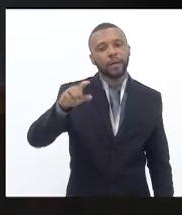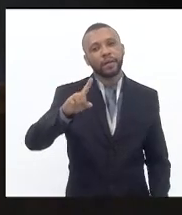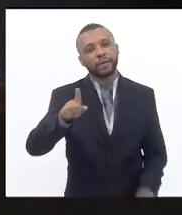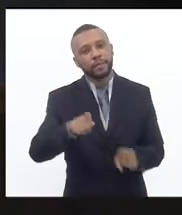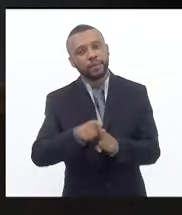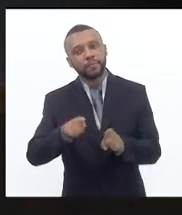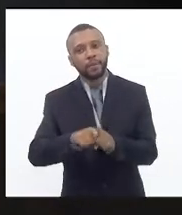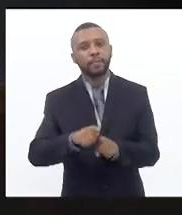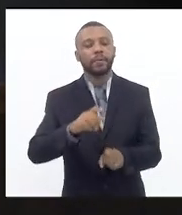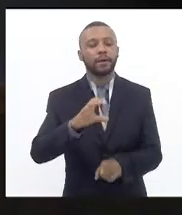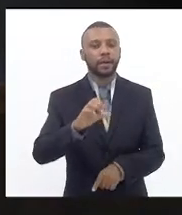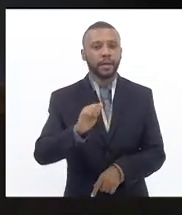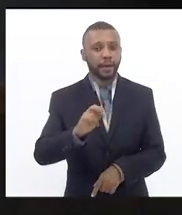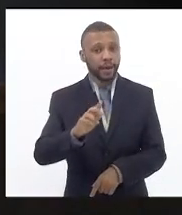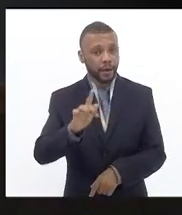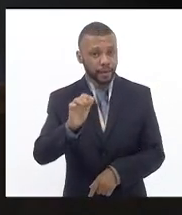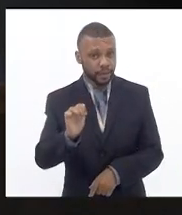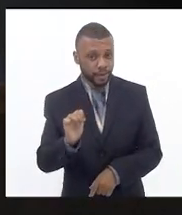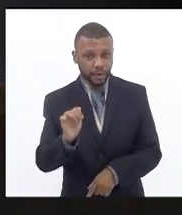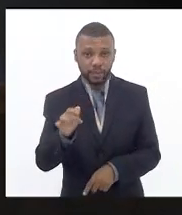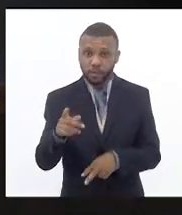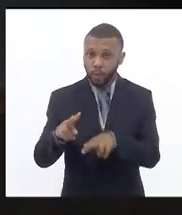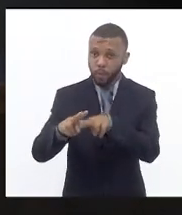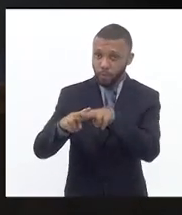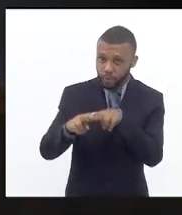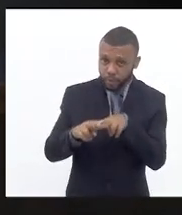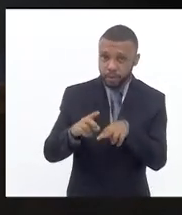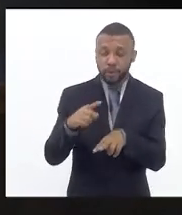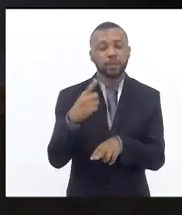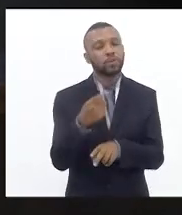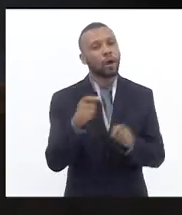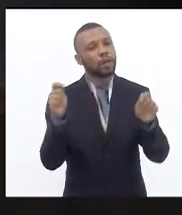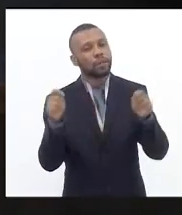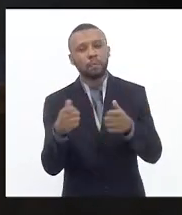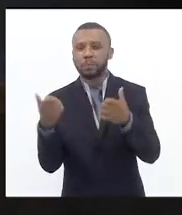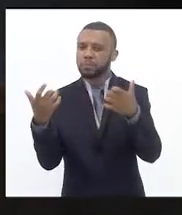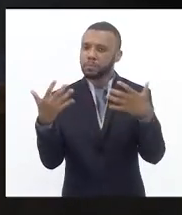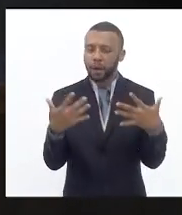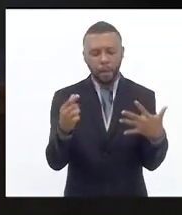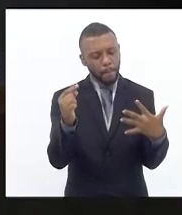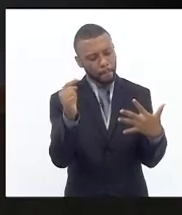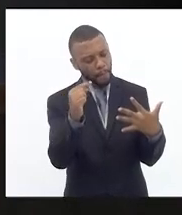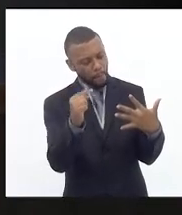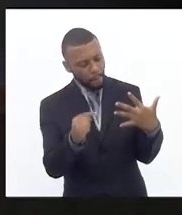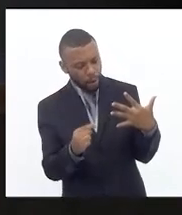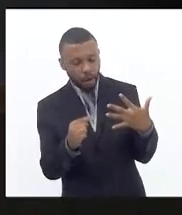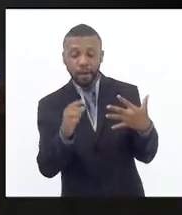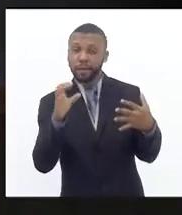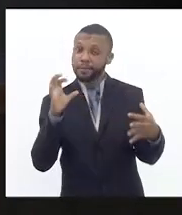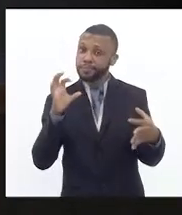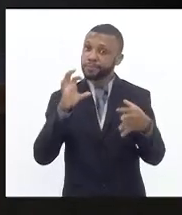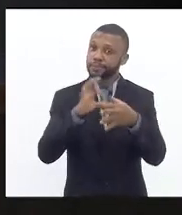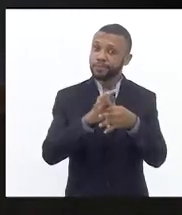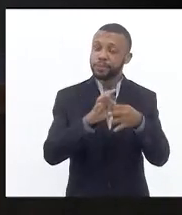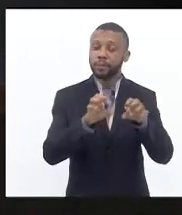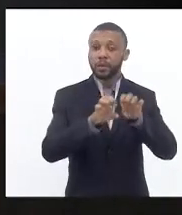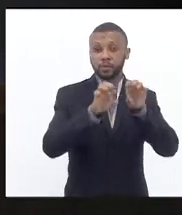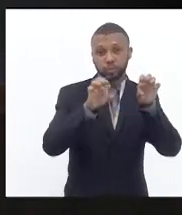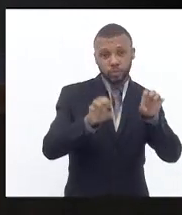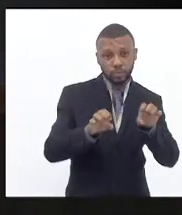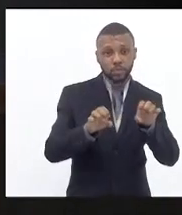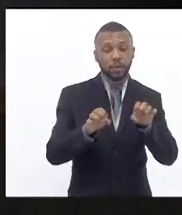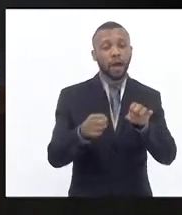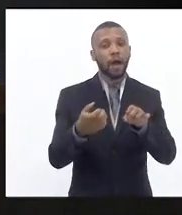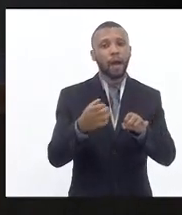não é a partir disso nós podemos falar sobre a questão da ainda associado à questão da estrutura produtiva